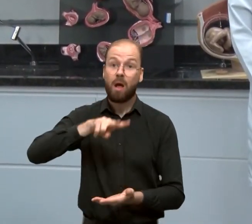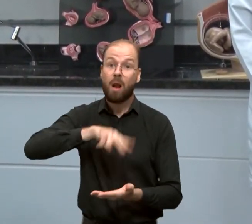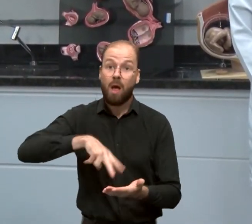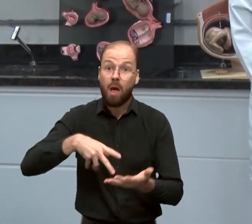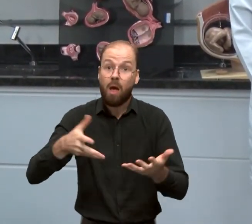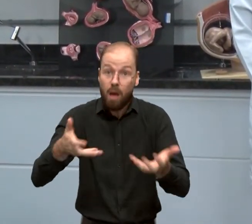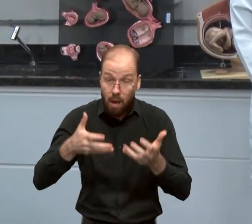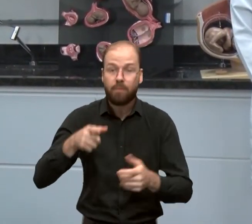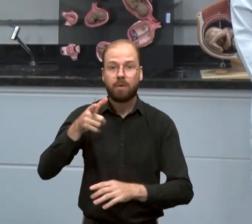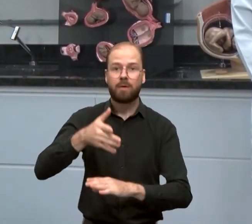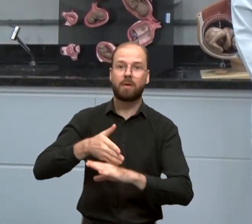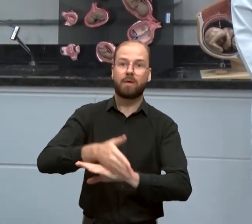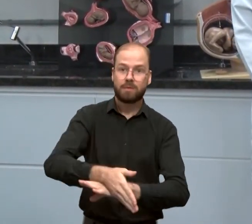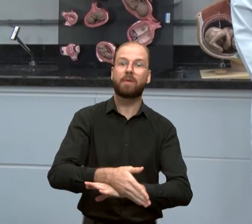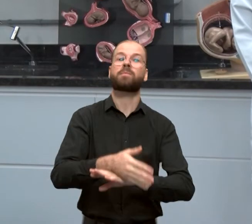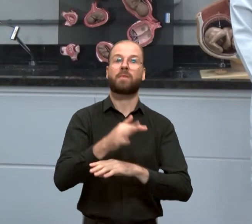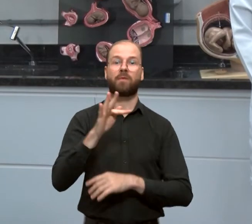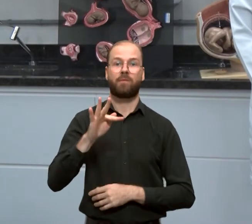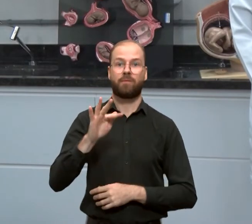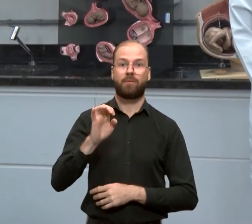da Faculdade de Enfermagem,